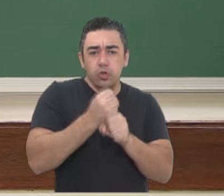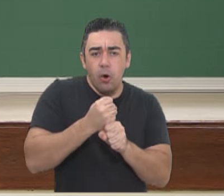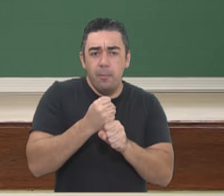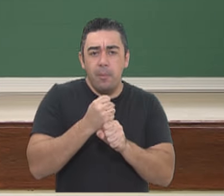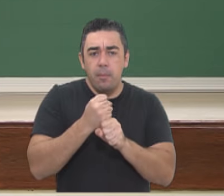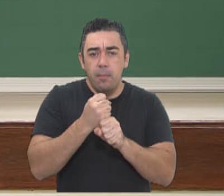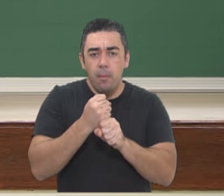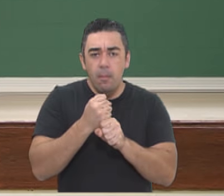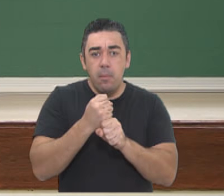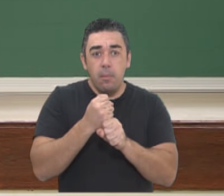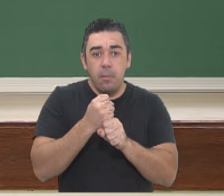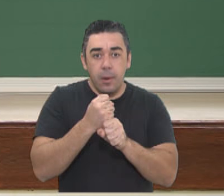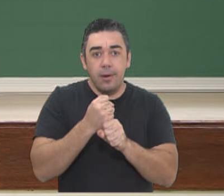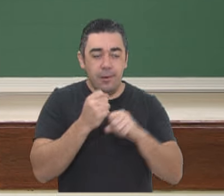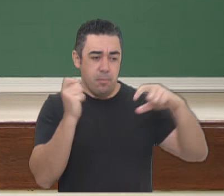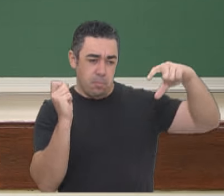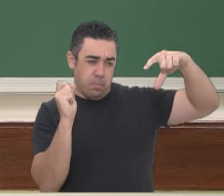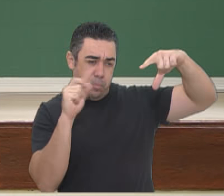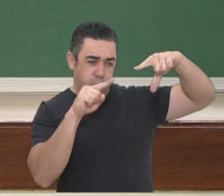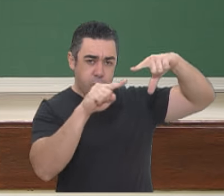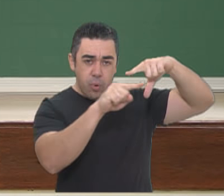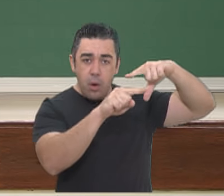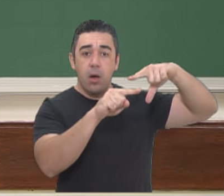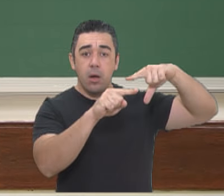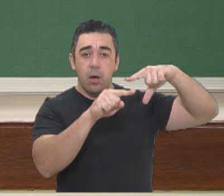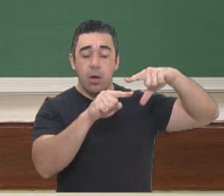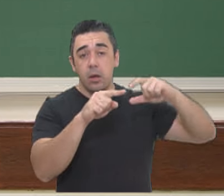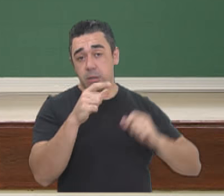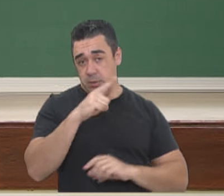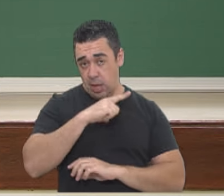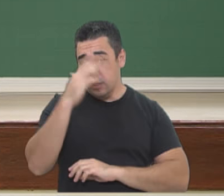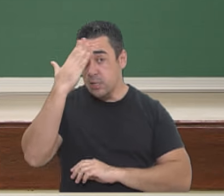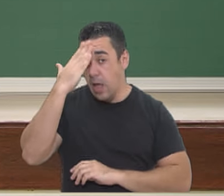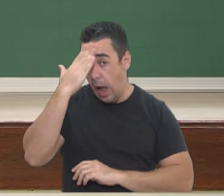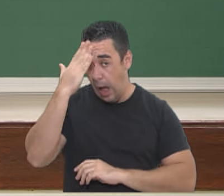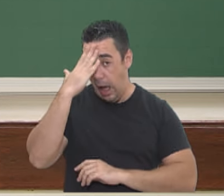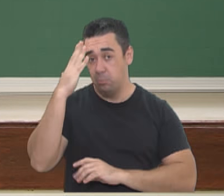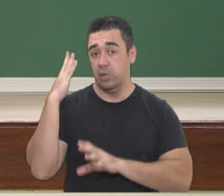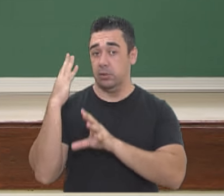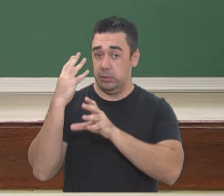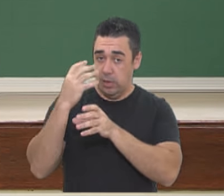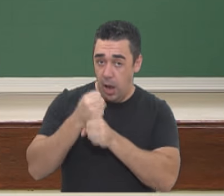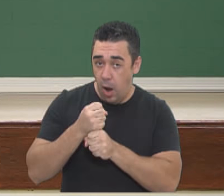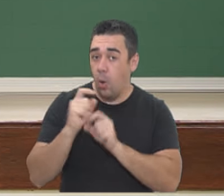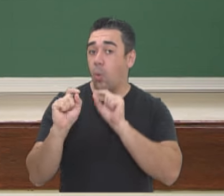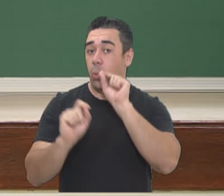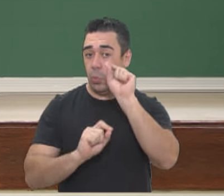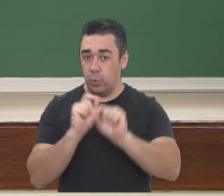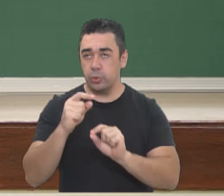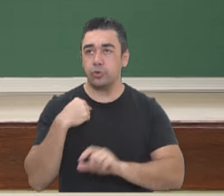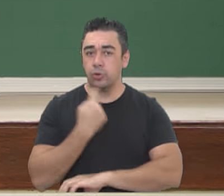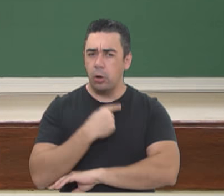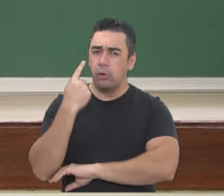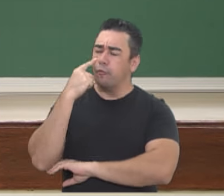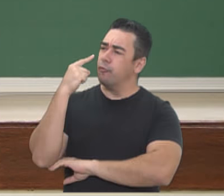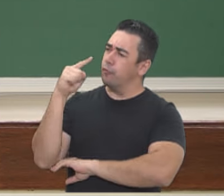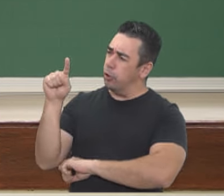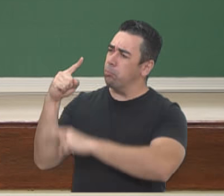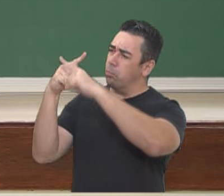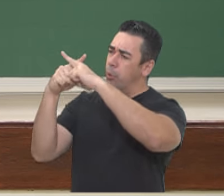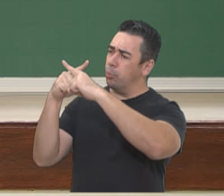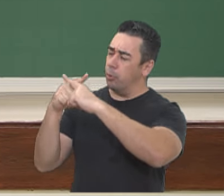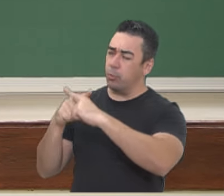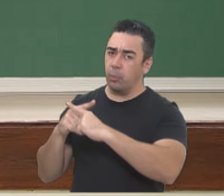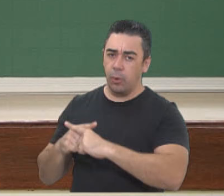vamos pensar. O saldo de gols, a gente sabe, da gente ver, né, acompanhar os campeonatos,